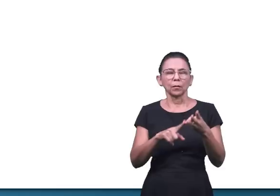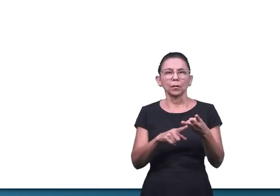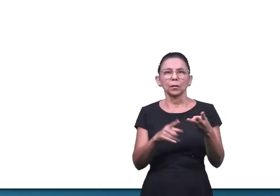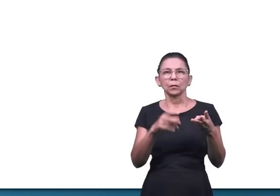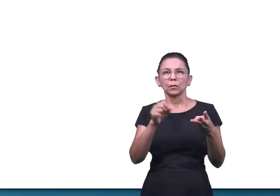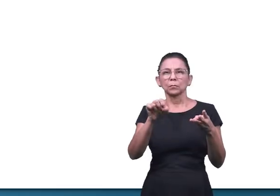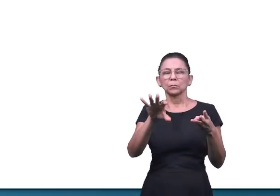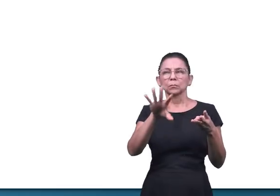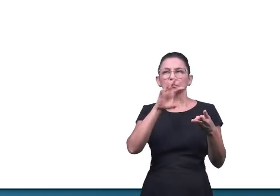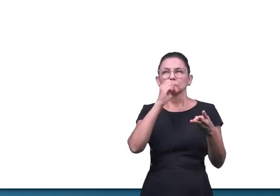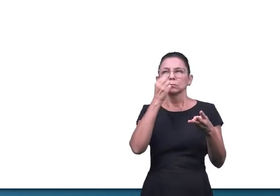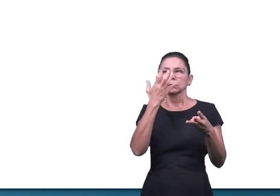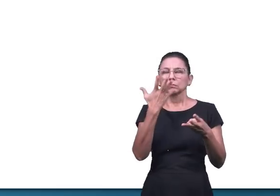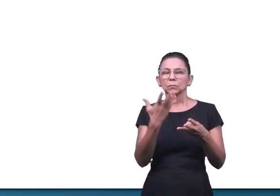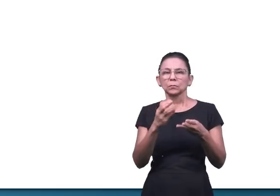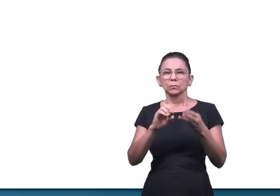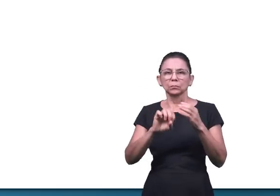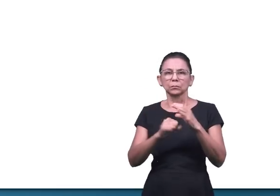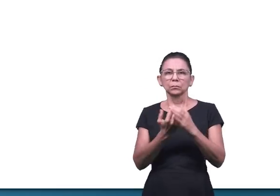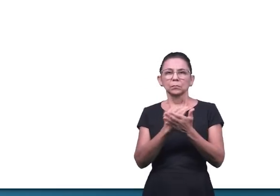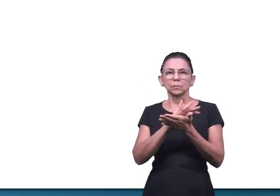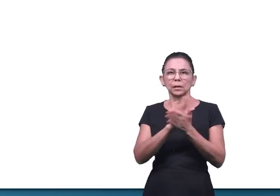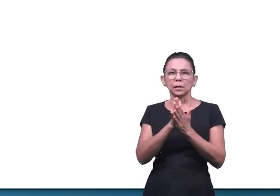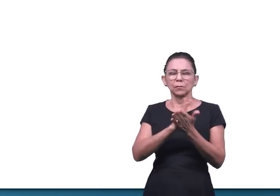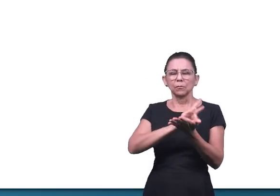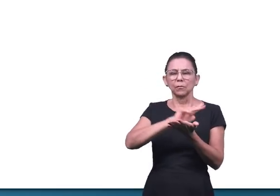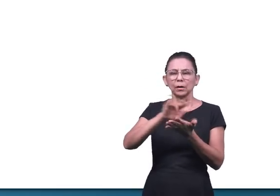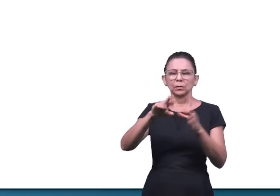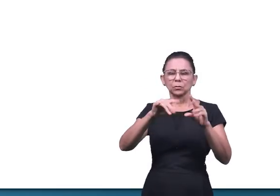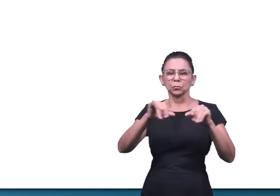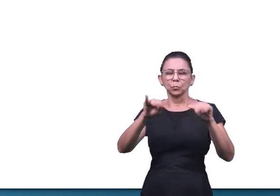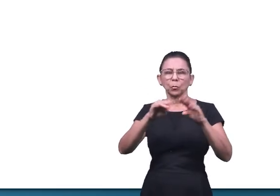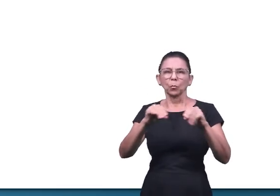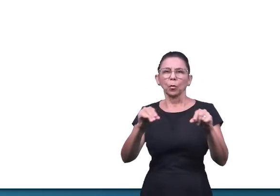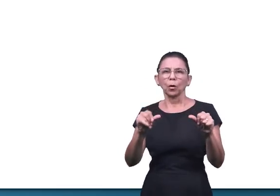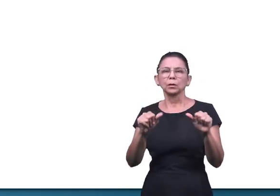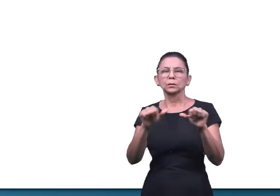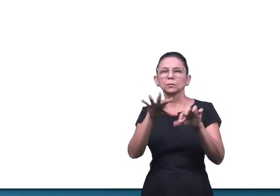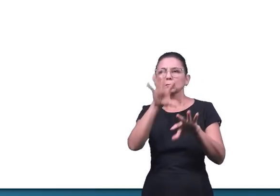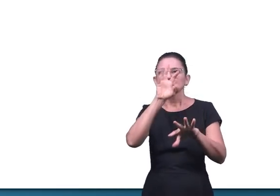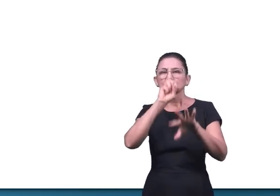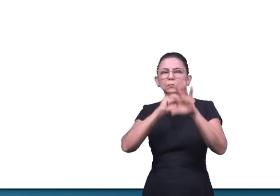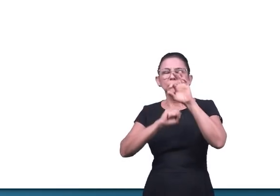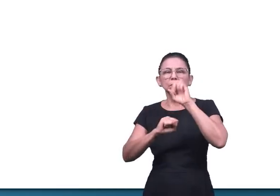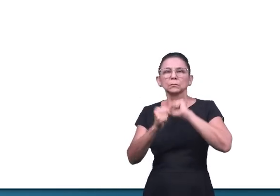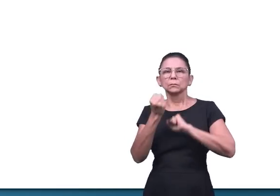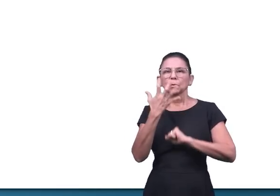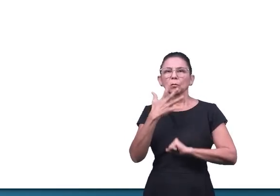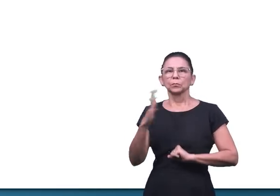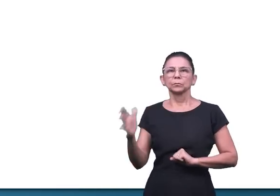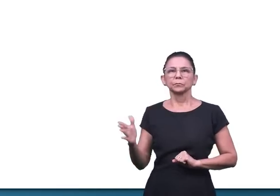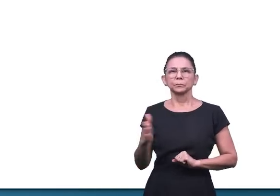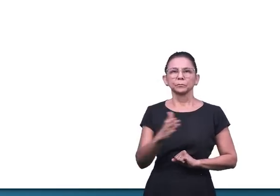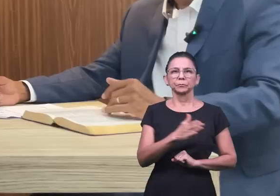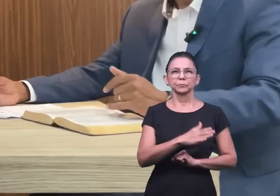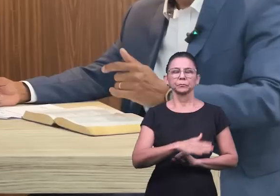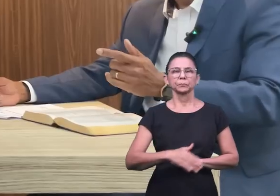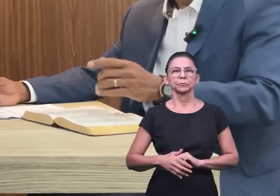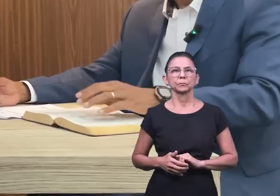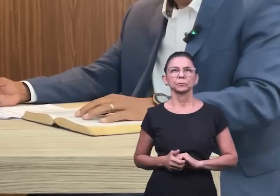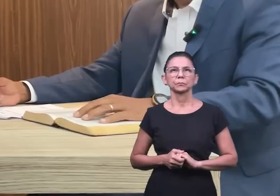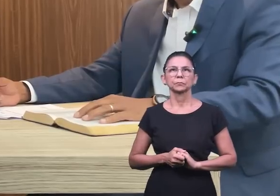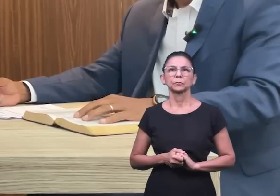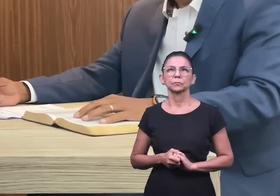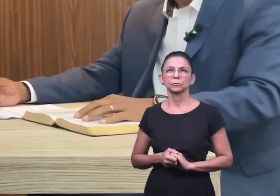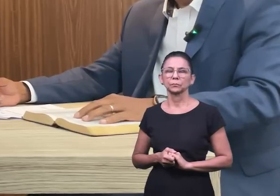fumaça, perfumada de mirra, incenso, toda a sorte de pós aromáticos. Nós temos